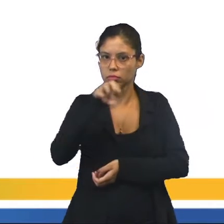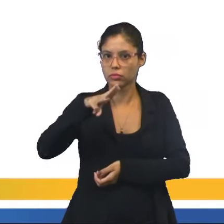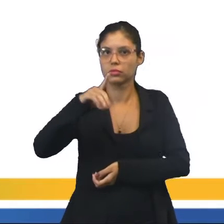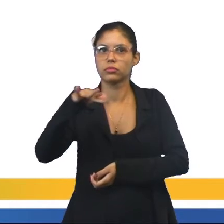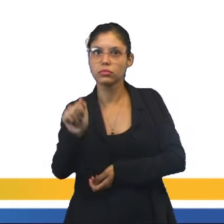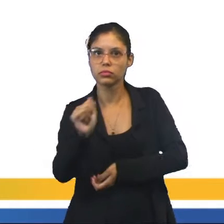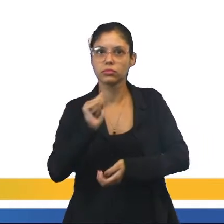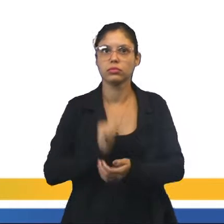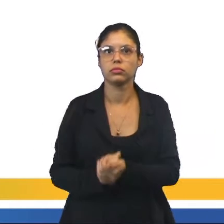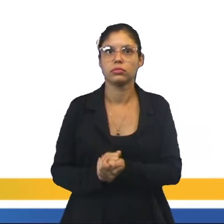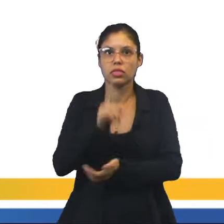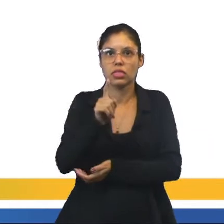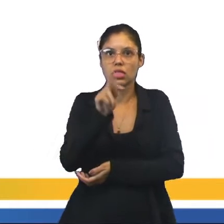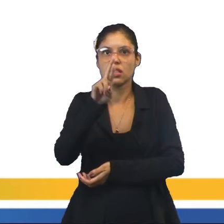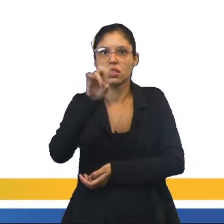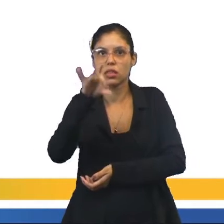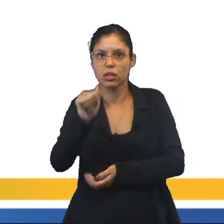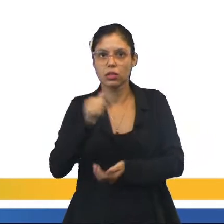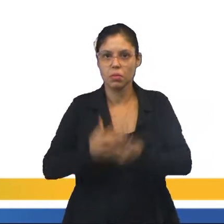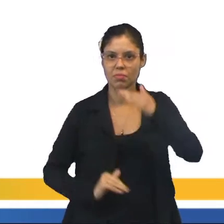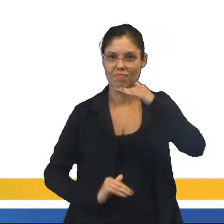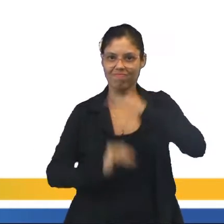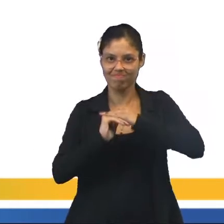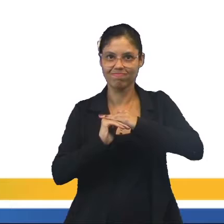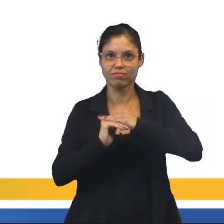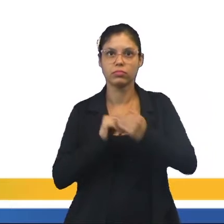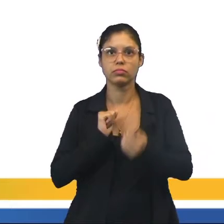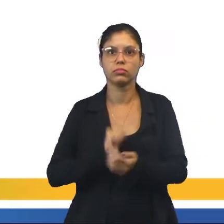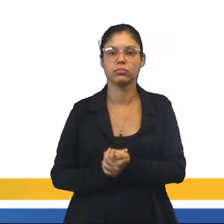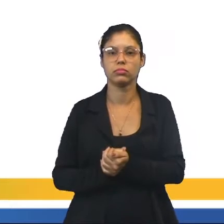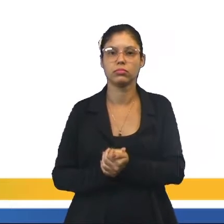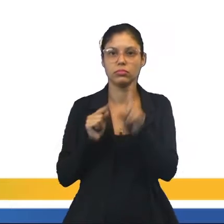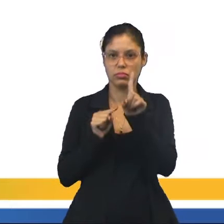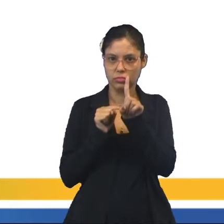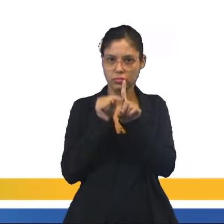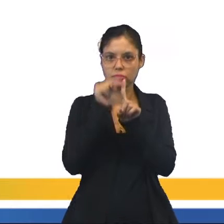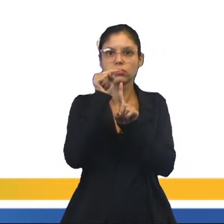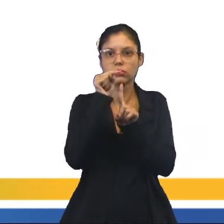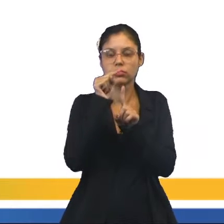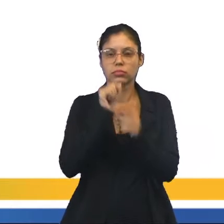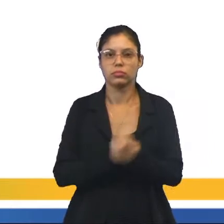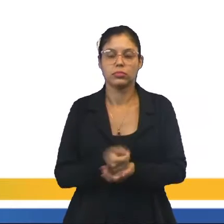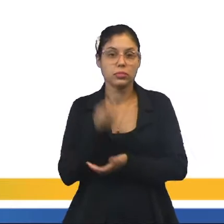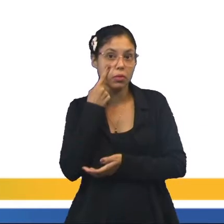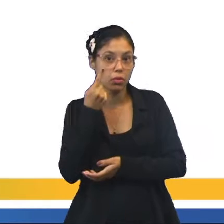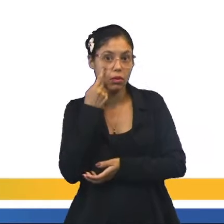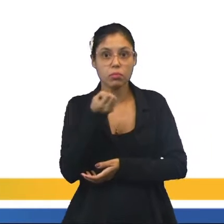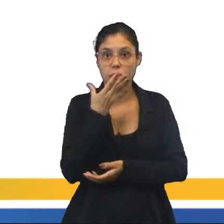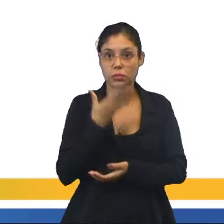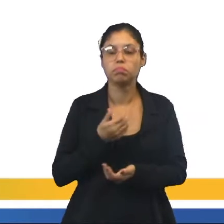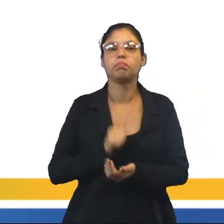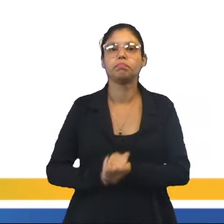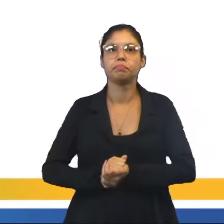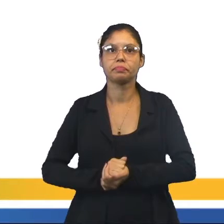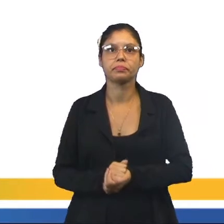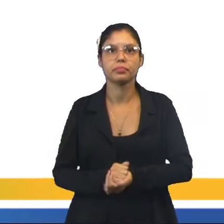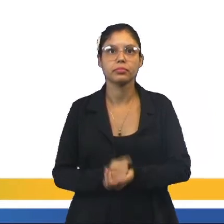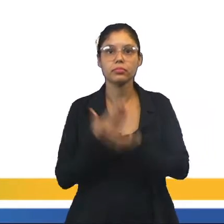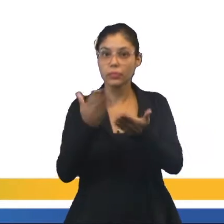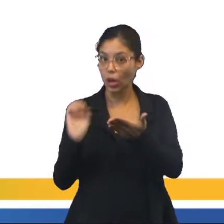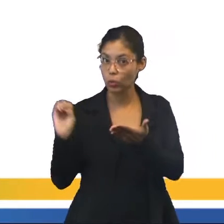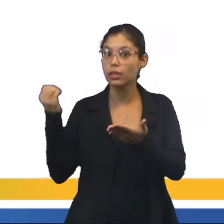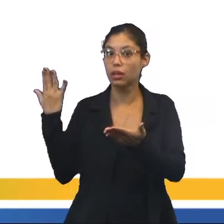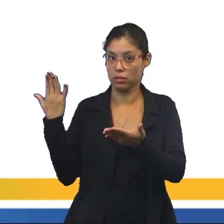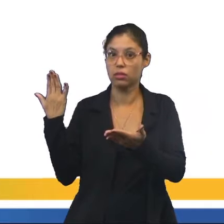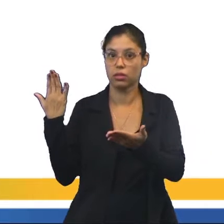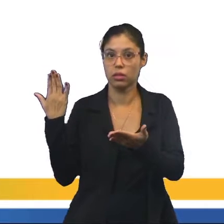média, densidade, pressão e temperatura. Então, observem bem, pessoal. Nesse caso